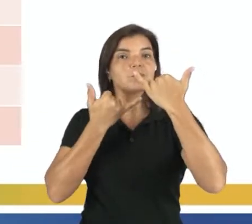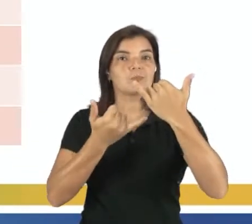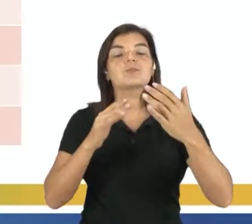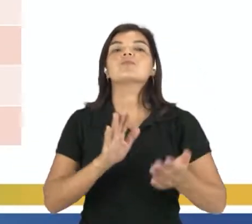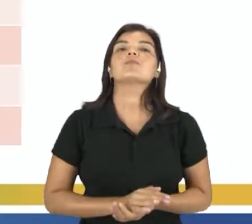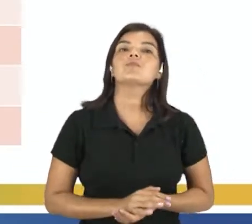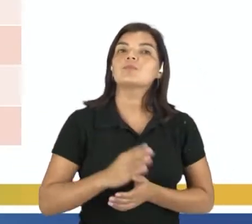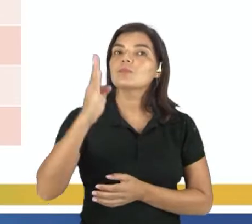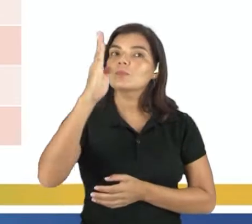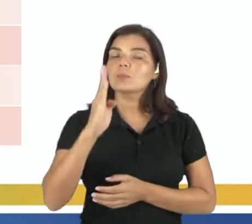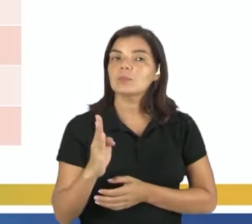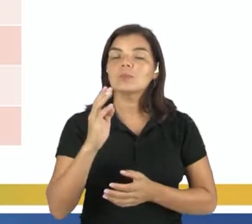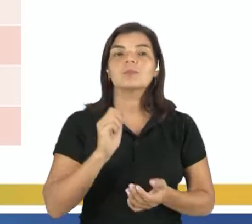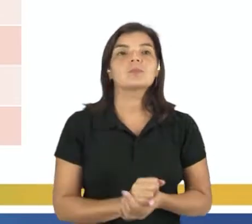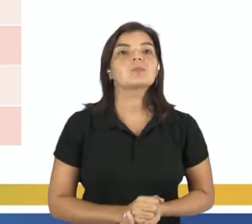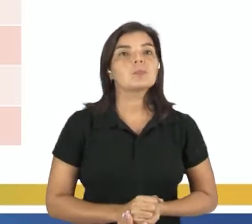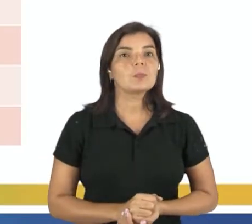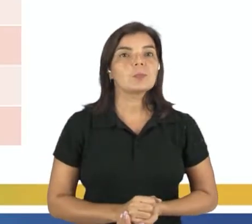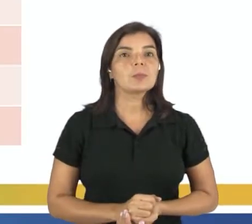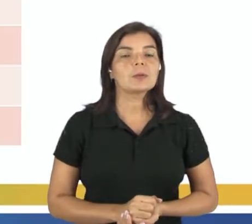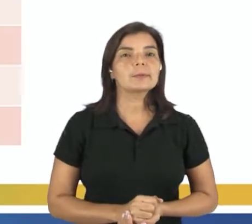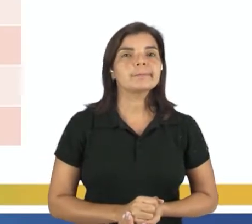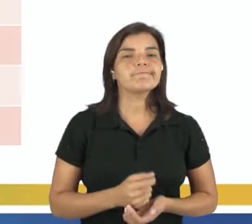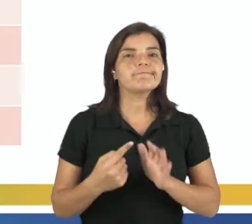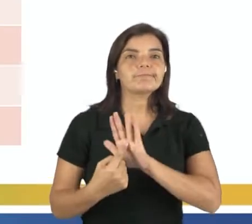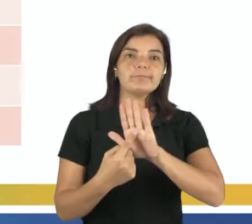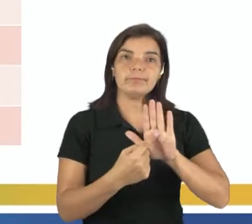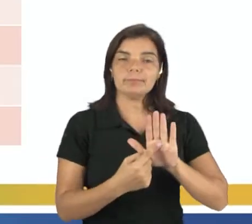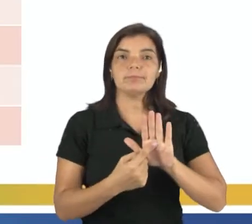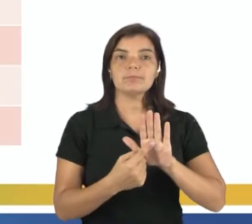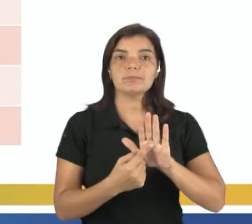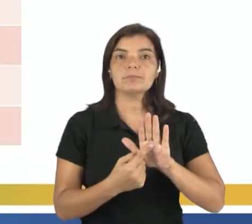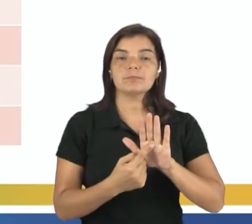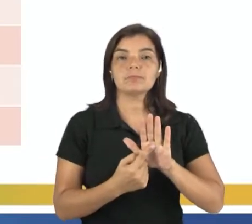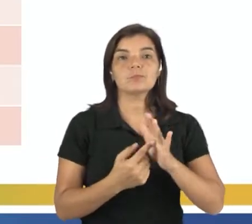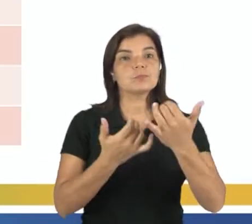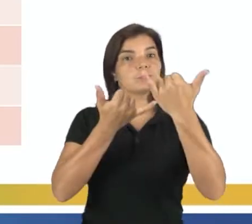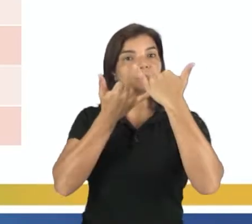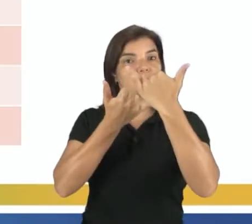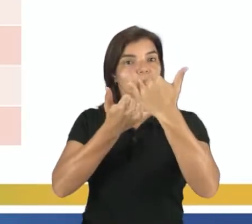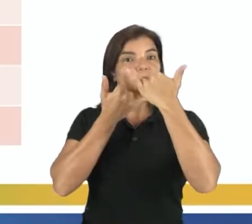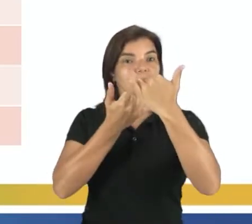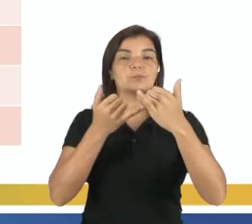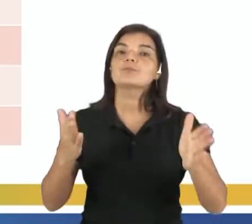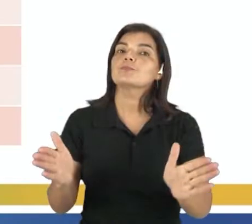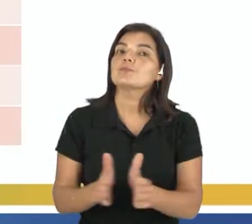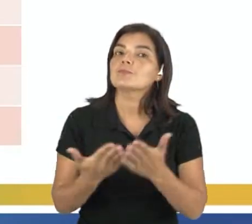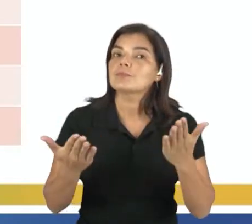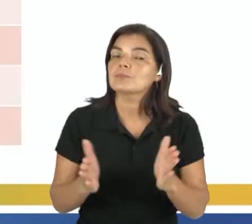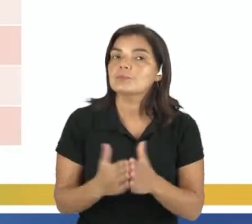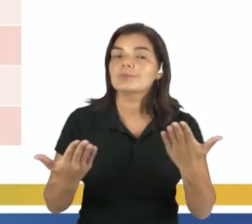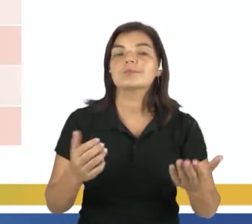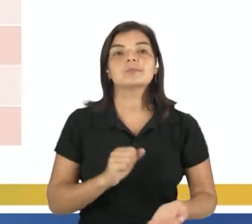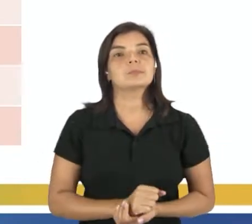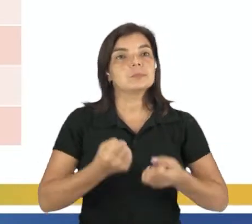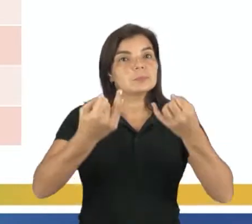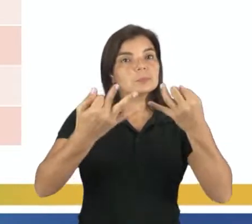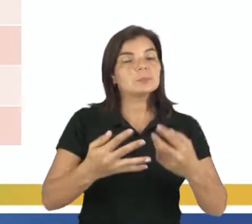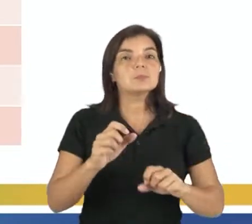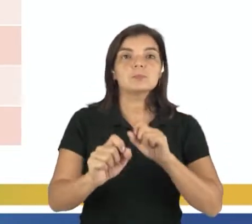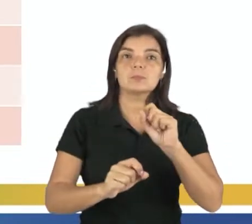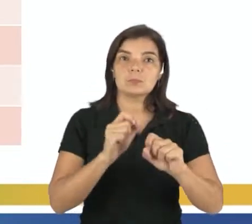caso do Brasil, uma ilustração de acordo com aquilo que o IBGE determina como pobreza. Então ele diz